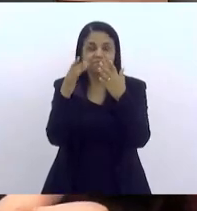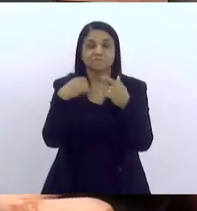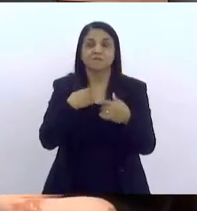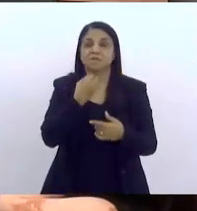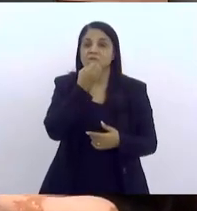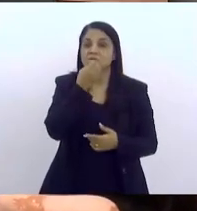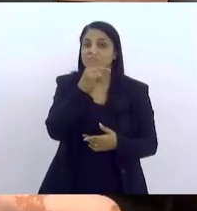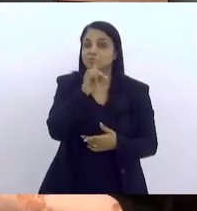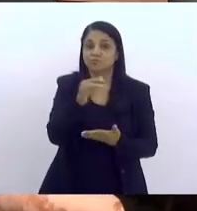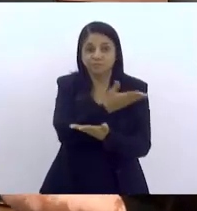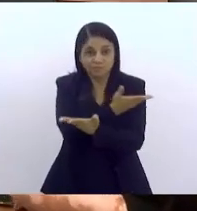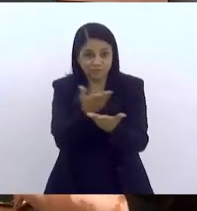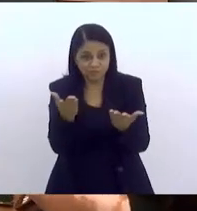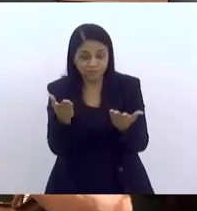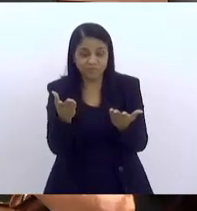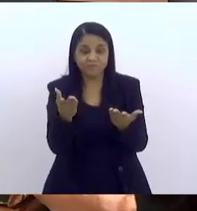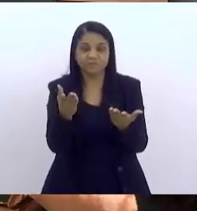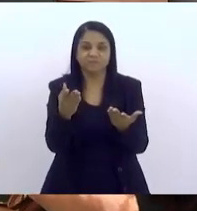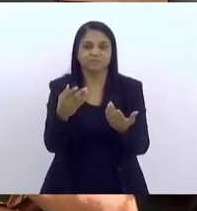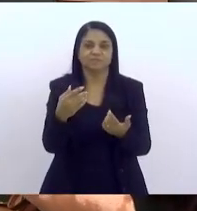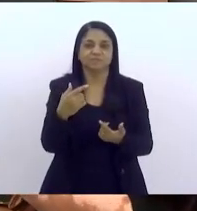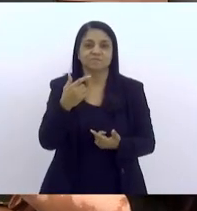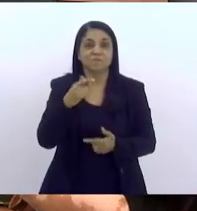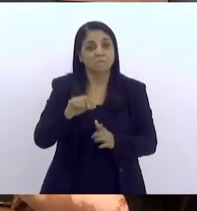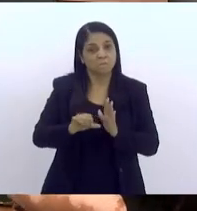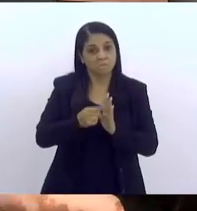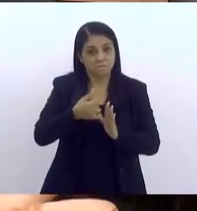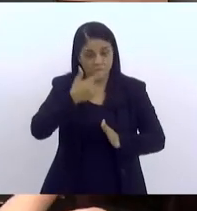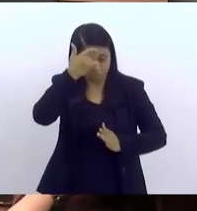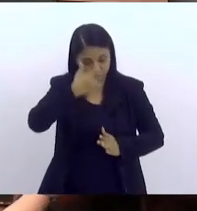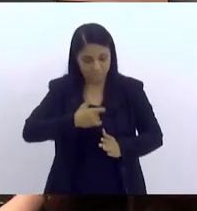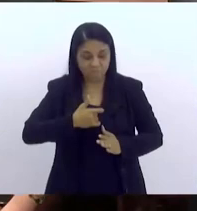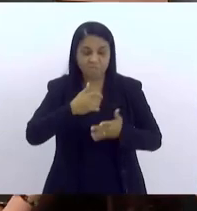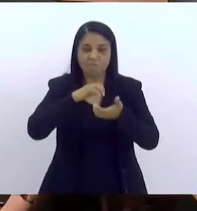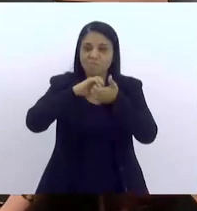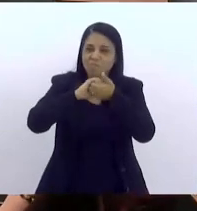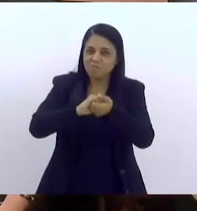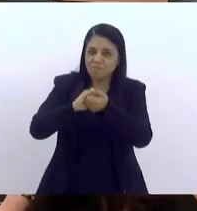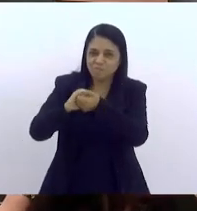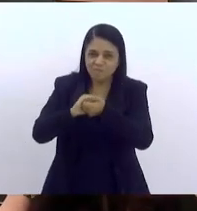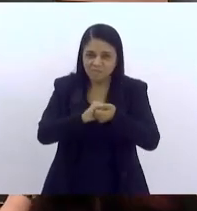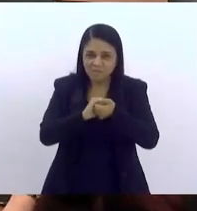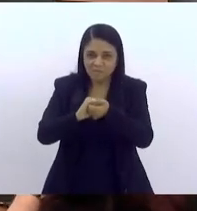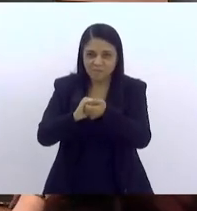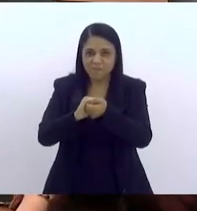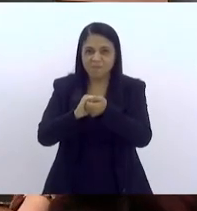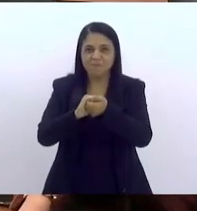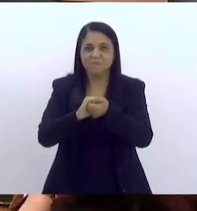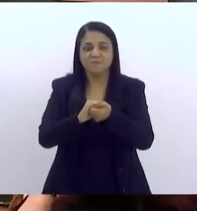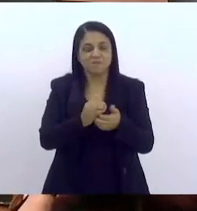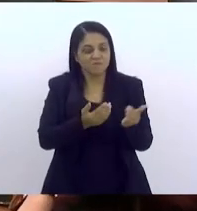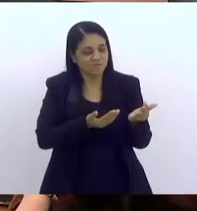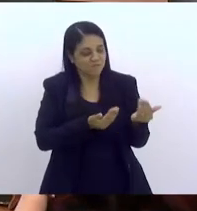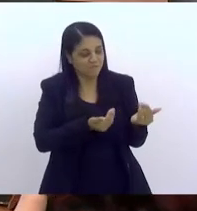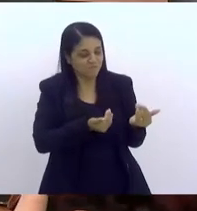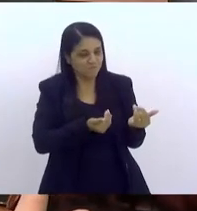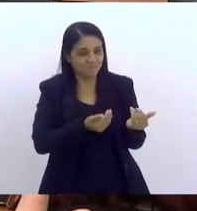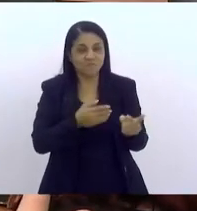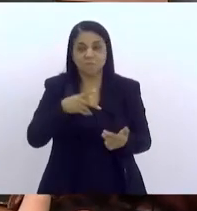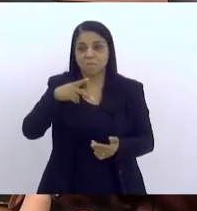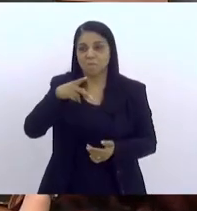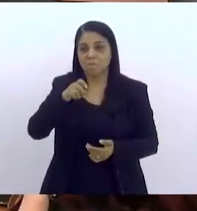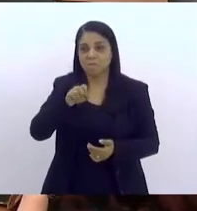Bom dia a todos primeiramente eu quero cumprimentar a nossa adolescente Pérola